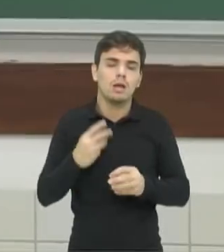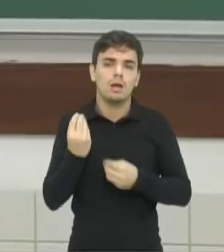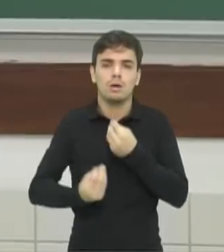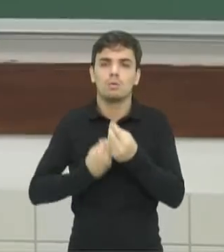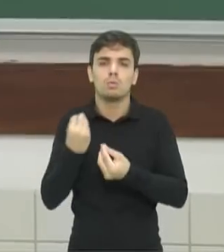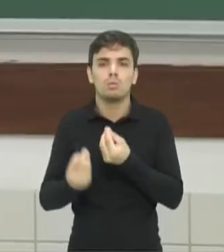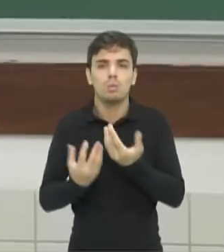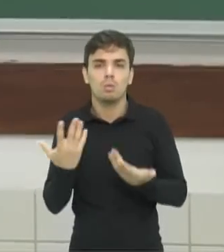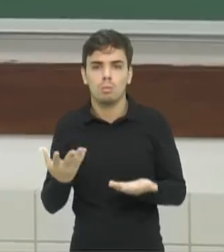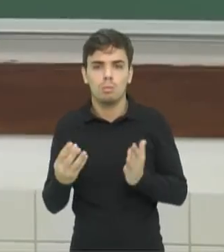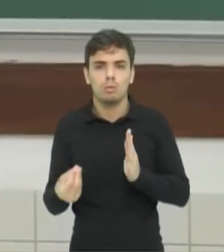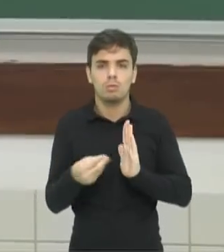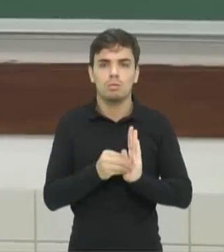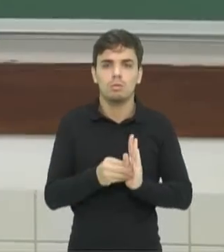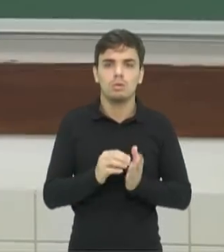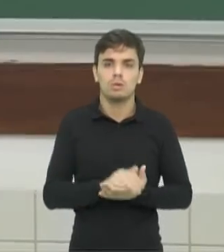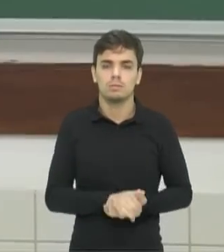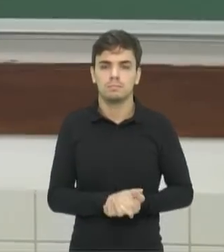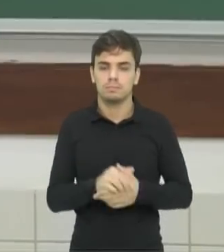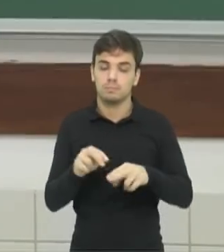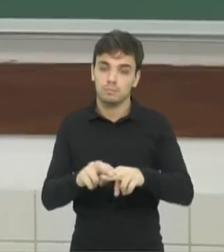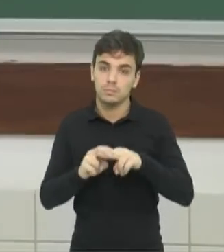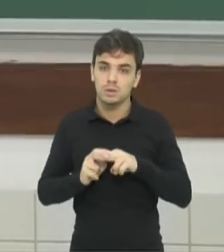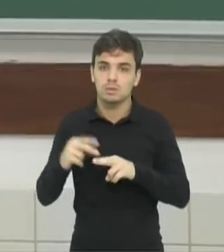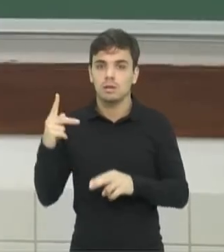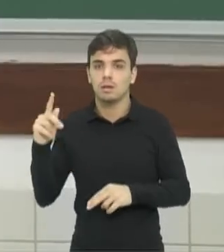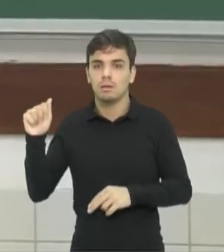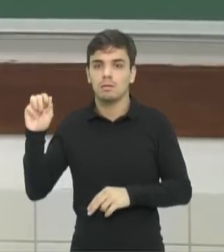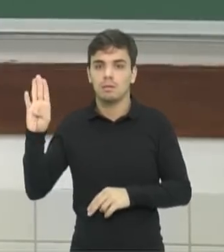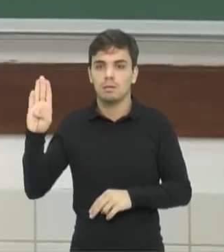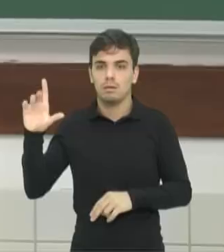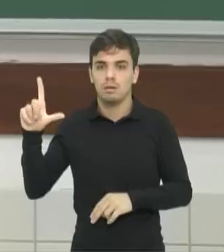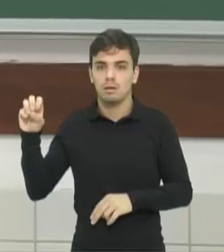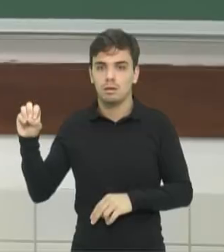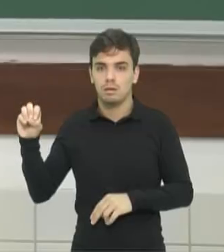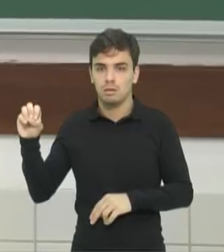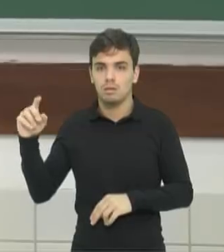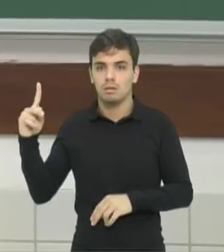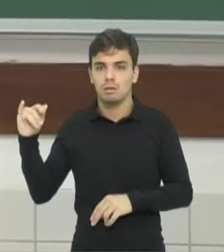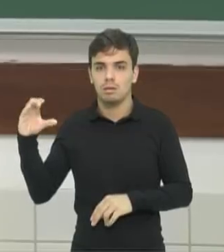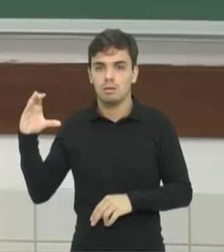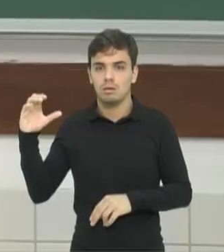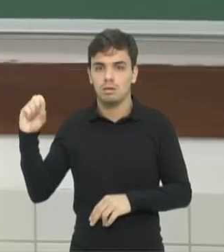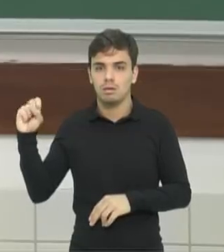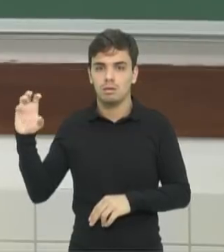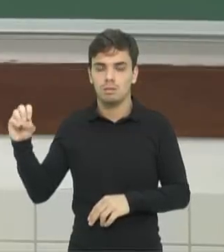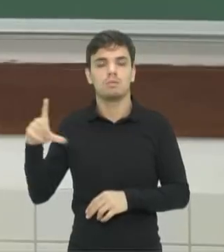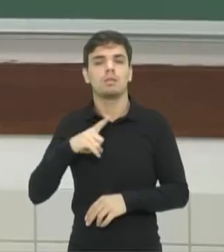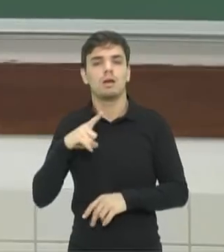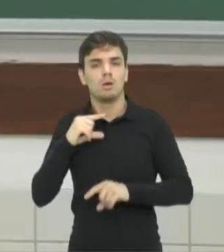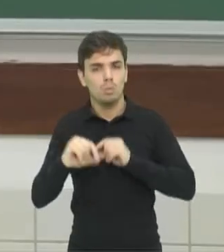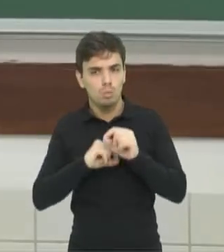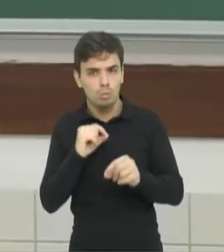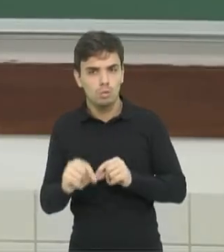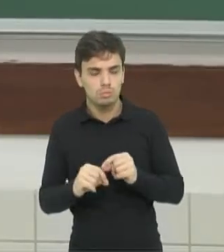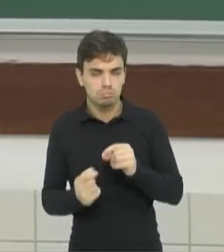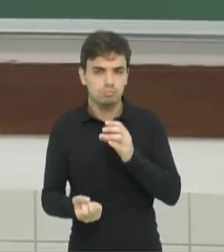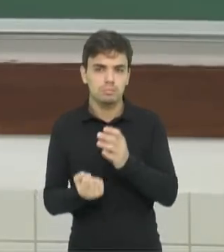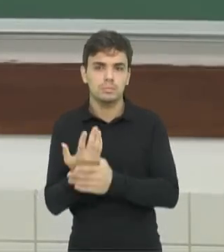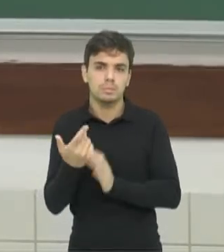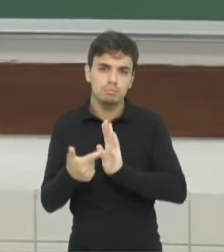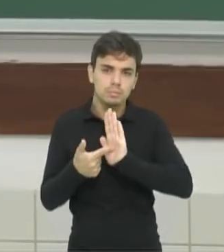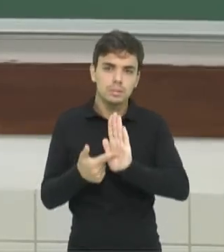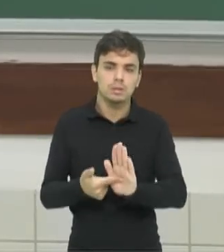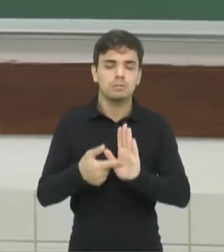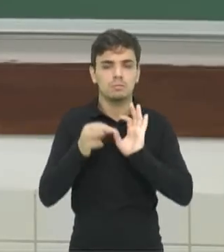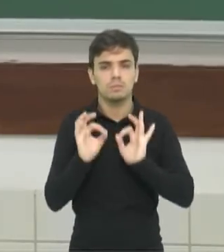como elas eram colocadas. E o Pablo Picasso tem essa característica que as esculturas dele pareciam realmente as